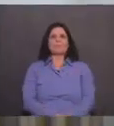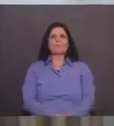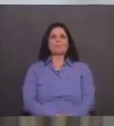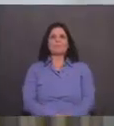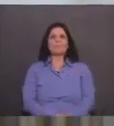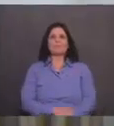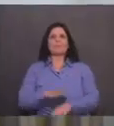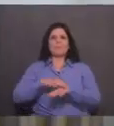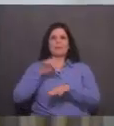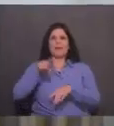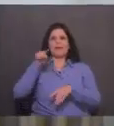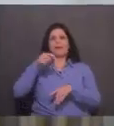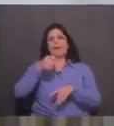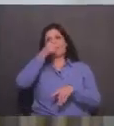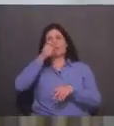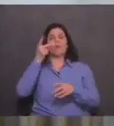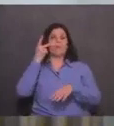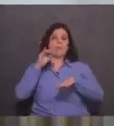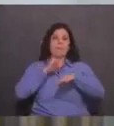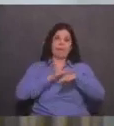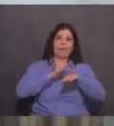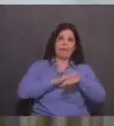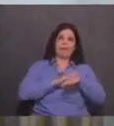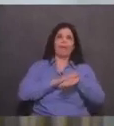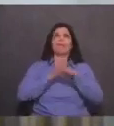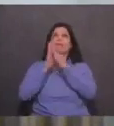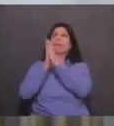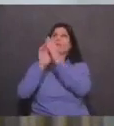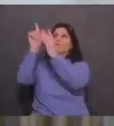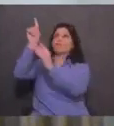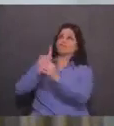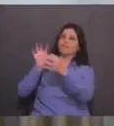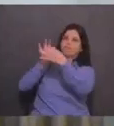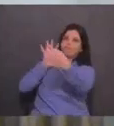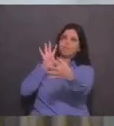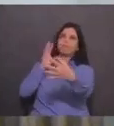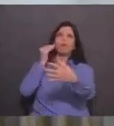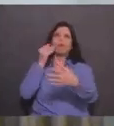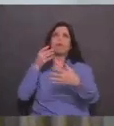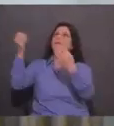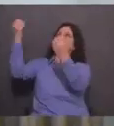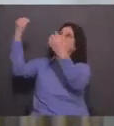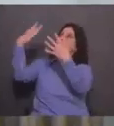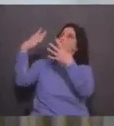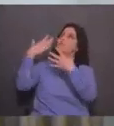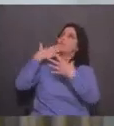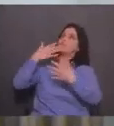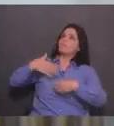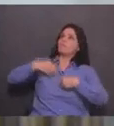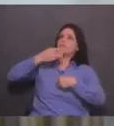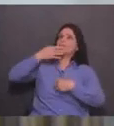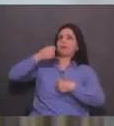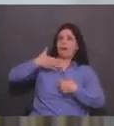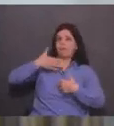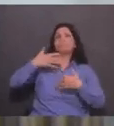Za tych, którzy odwrócili się od Boga i żyją w grzechu, aby dostąpili obfitej łaski przebaczenia i żyli